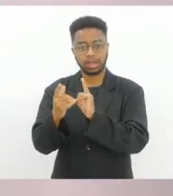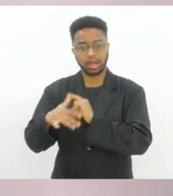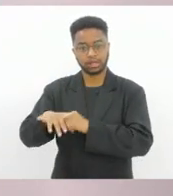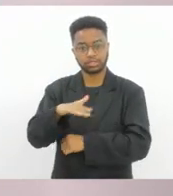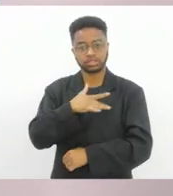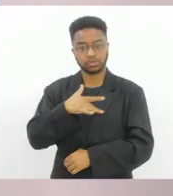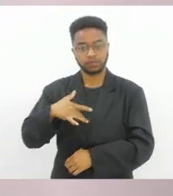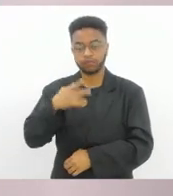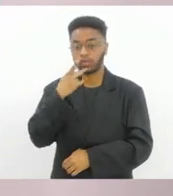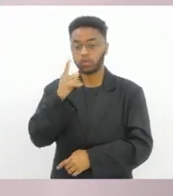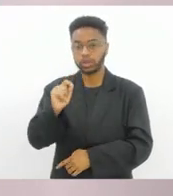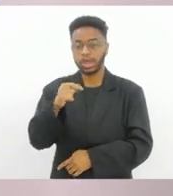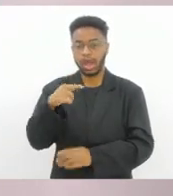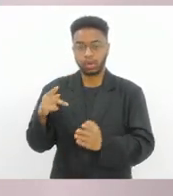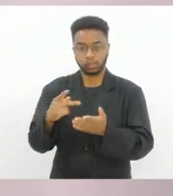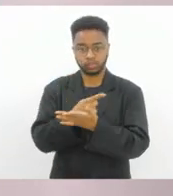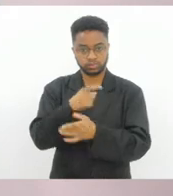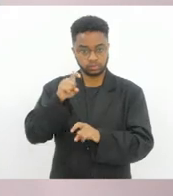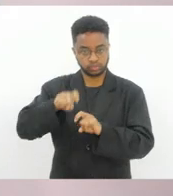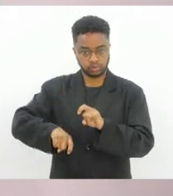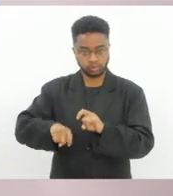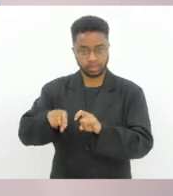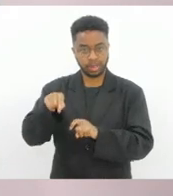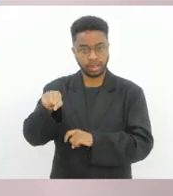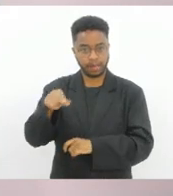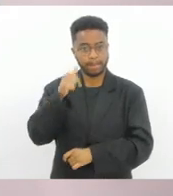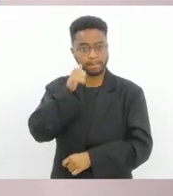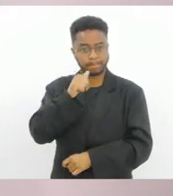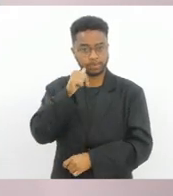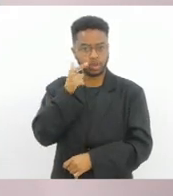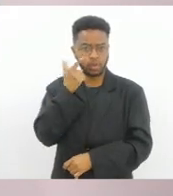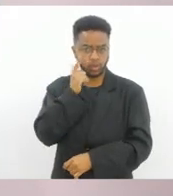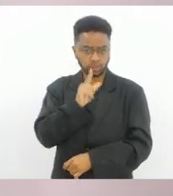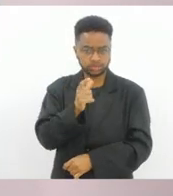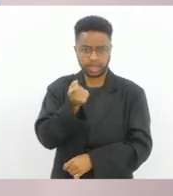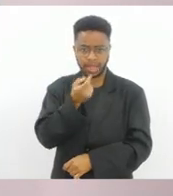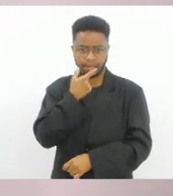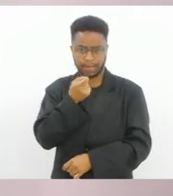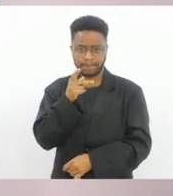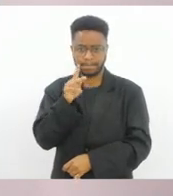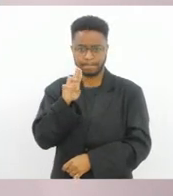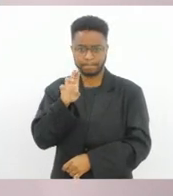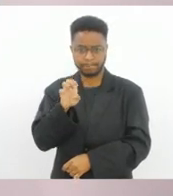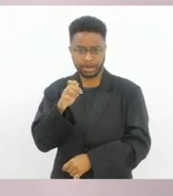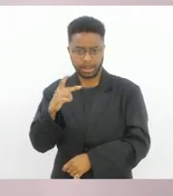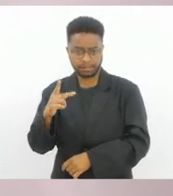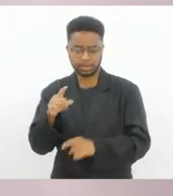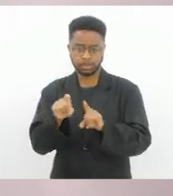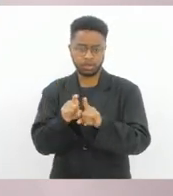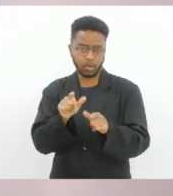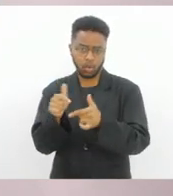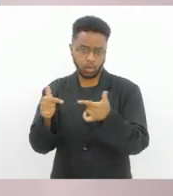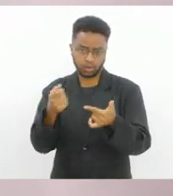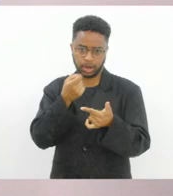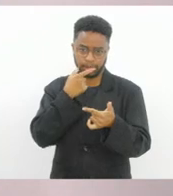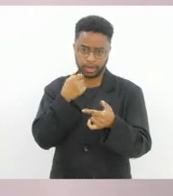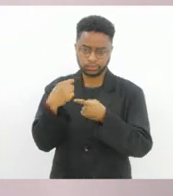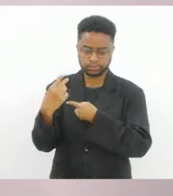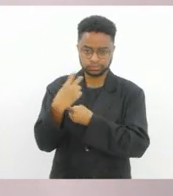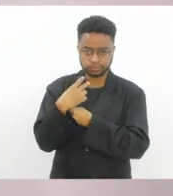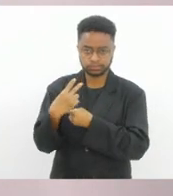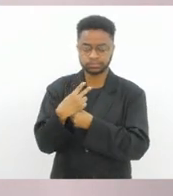disse eu fui estuprada, ela consegue os remédios, a PrEP, a TREP, enfim, os remédios de